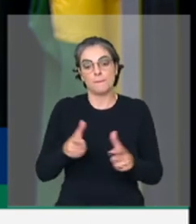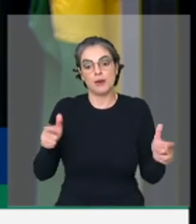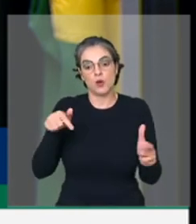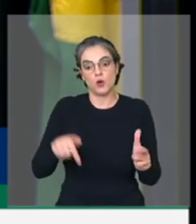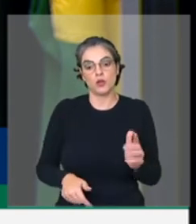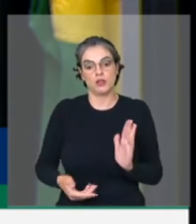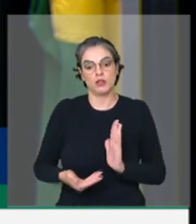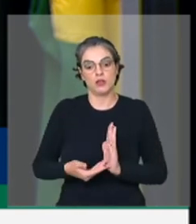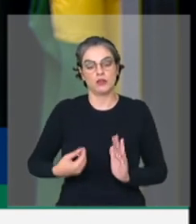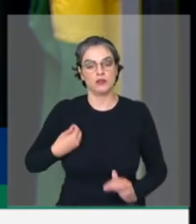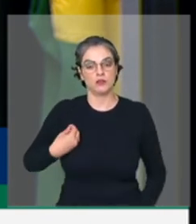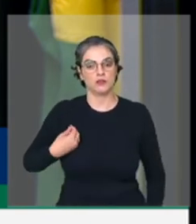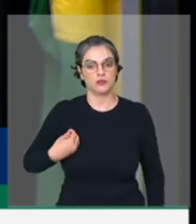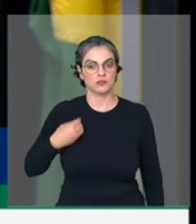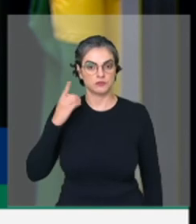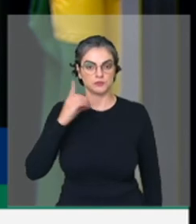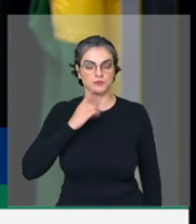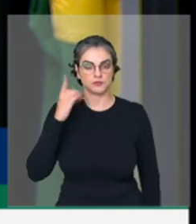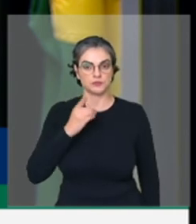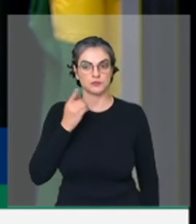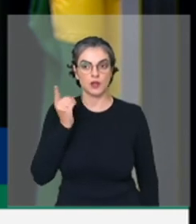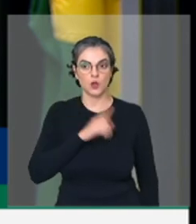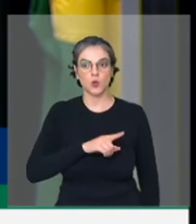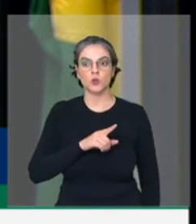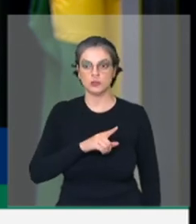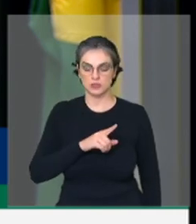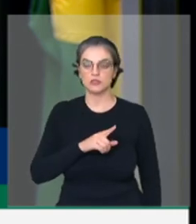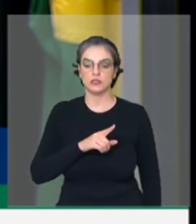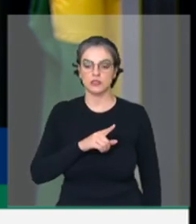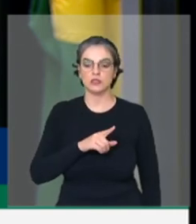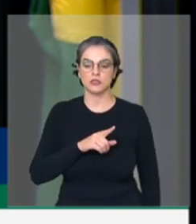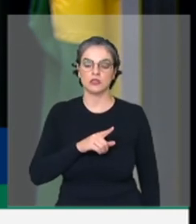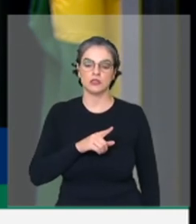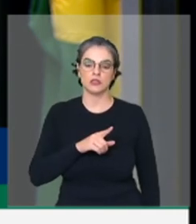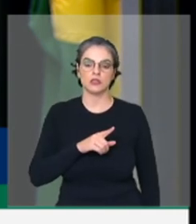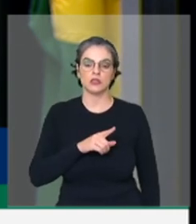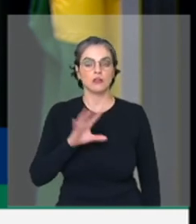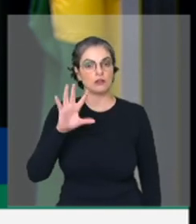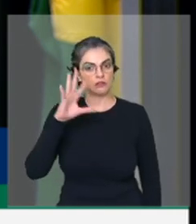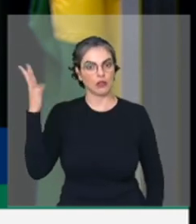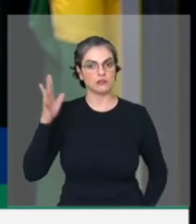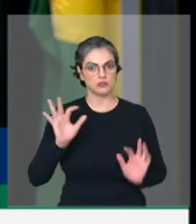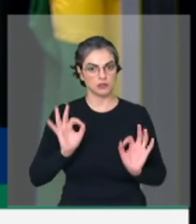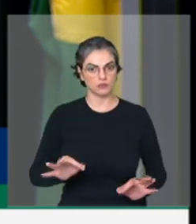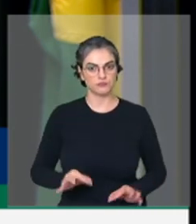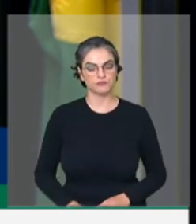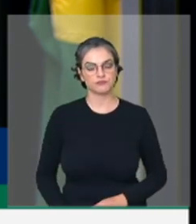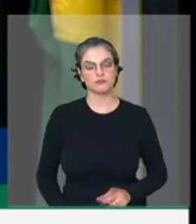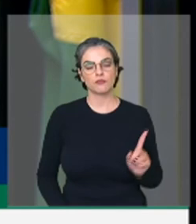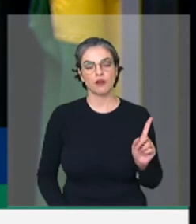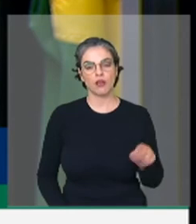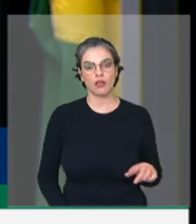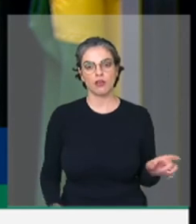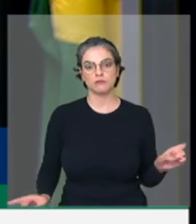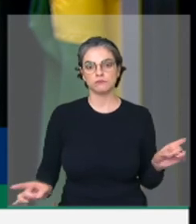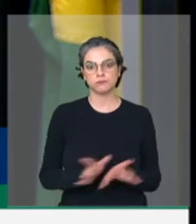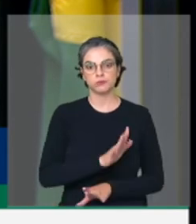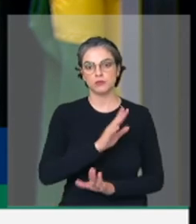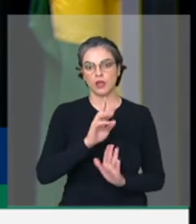membros da Câmara dos Deputados para que seja mantida a eficácia da decisão. É o relatório do